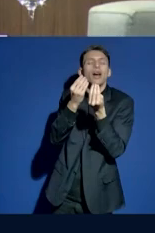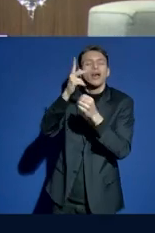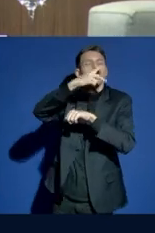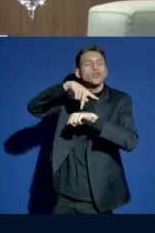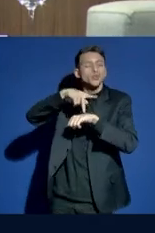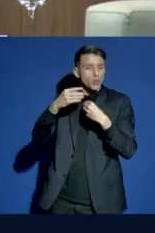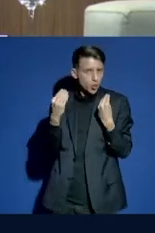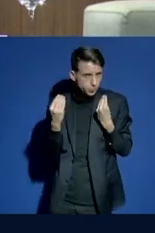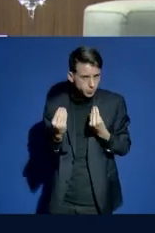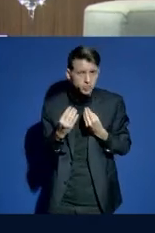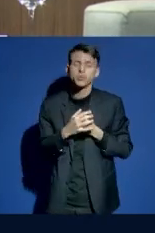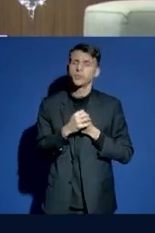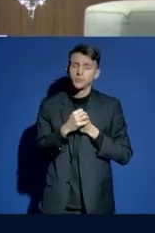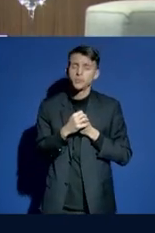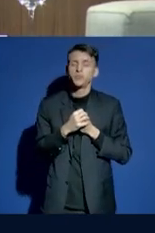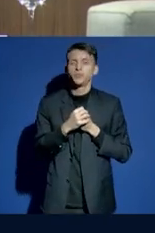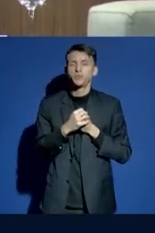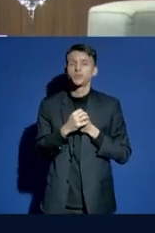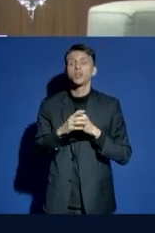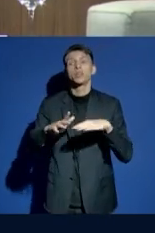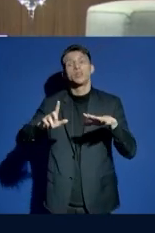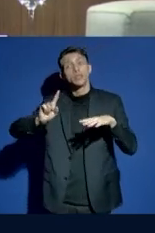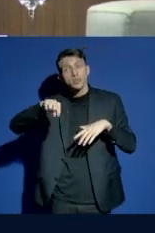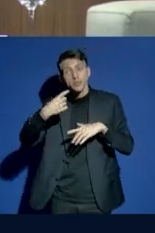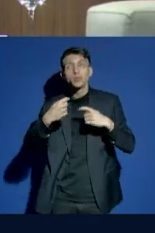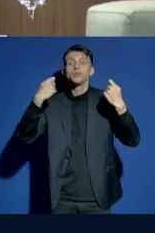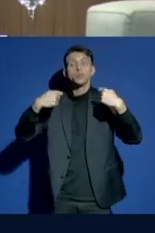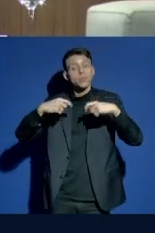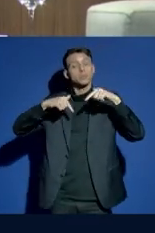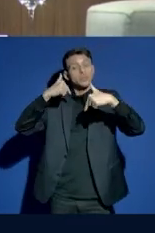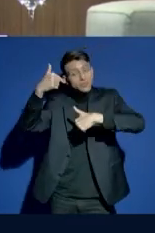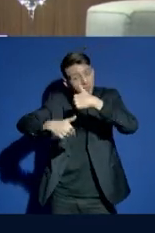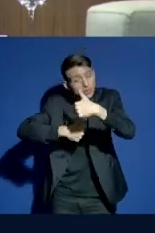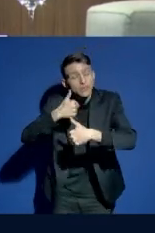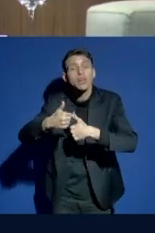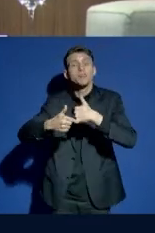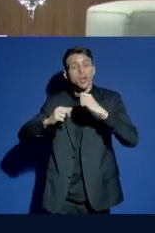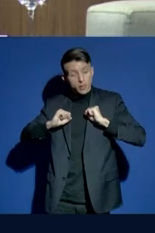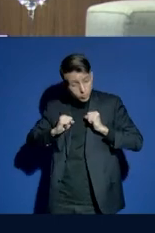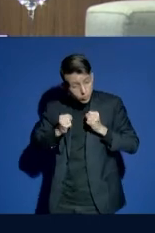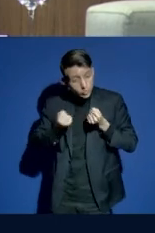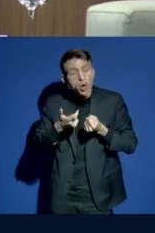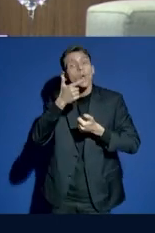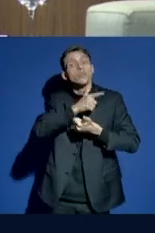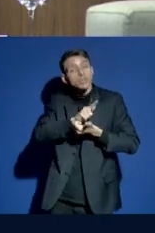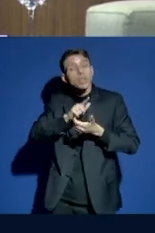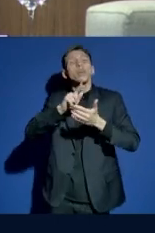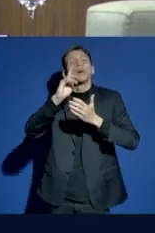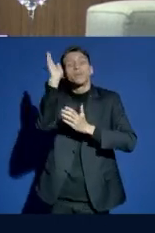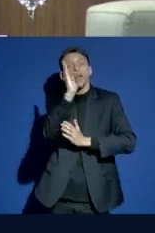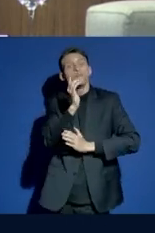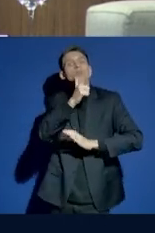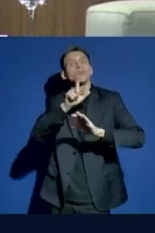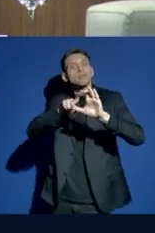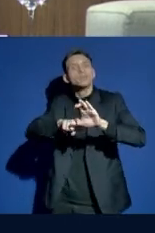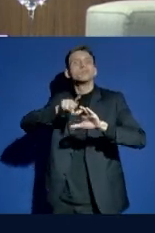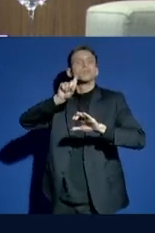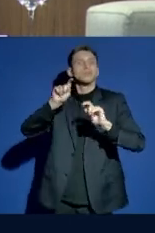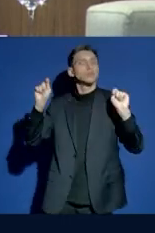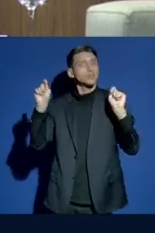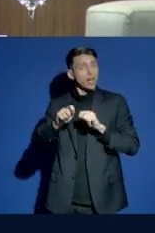buscar com muito vigor a auto suficiência do Brasil na questão do potássio